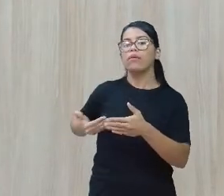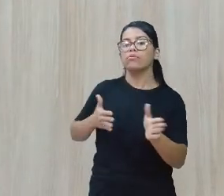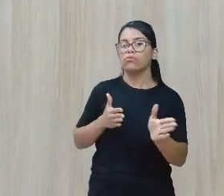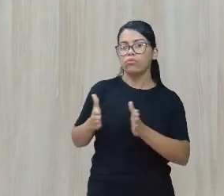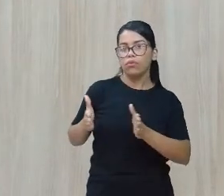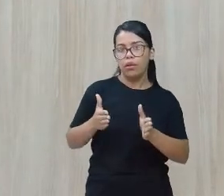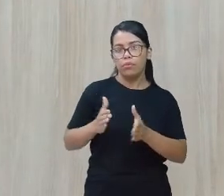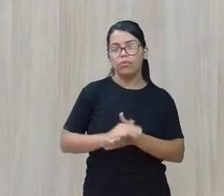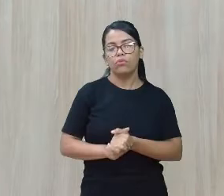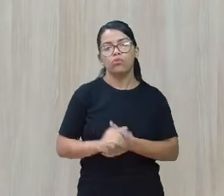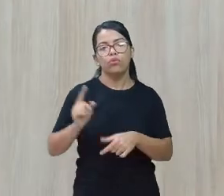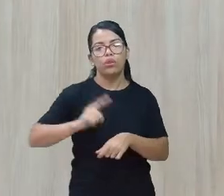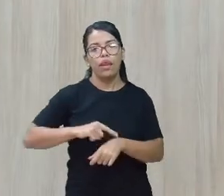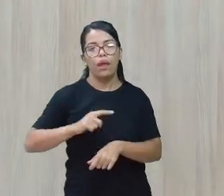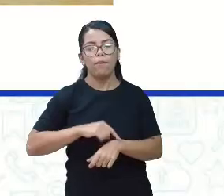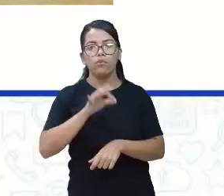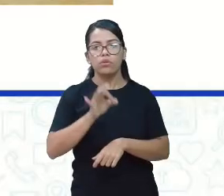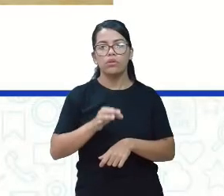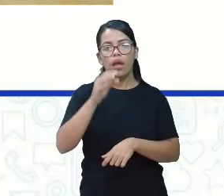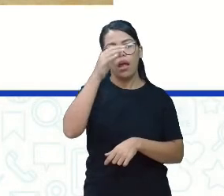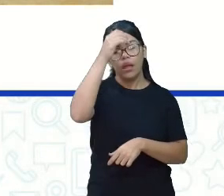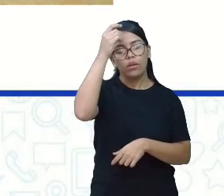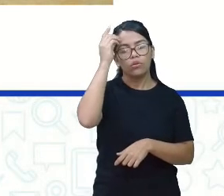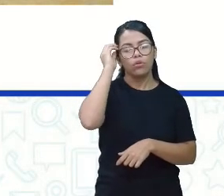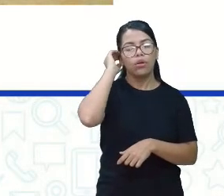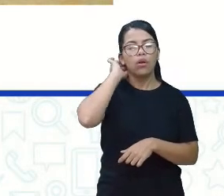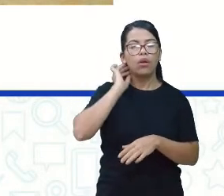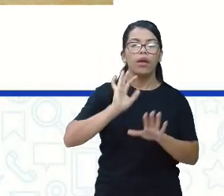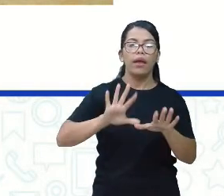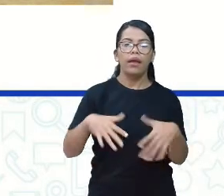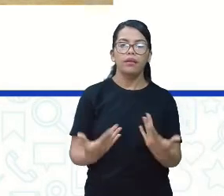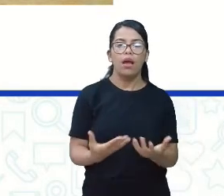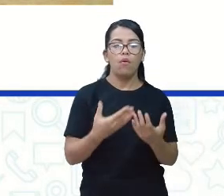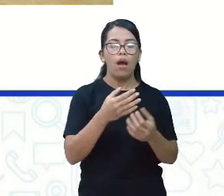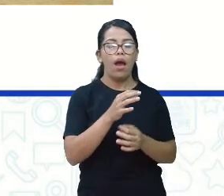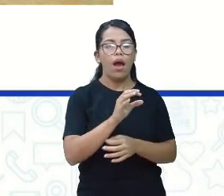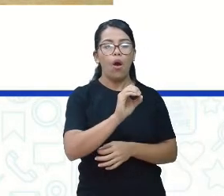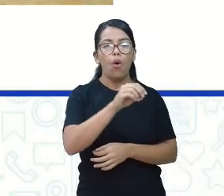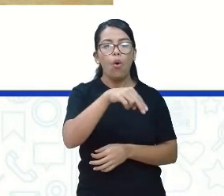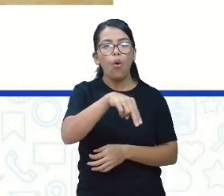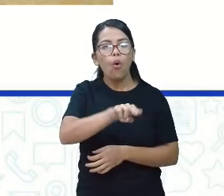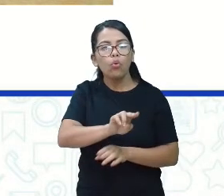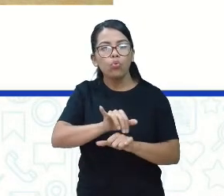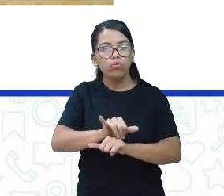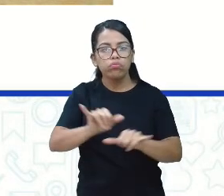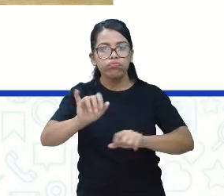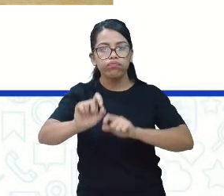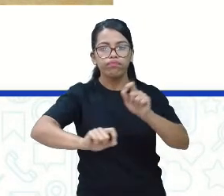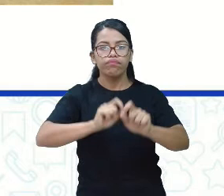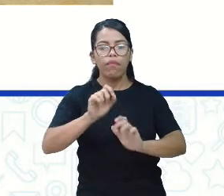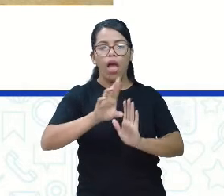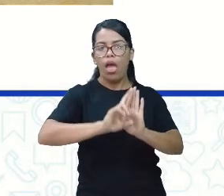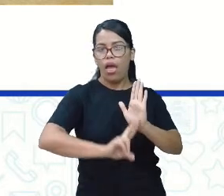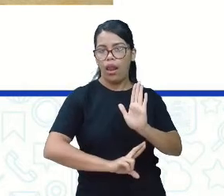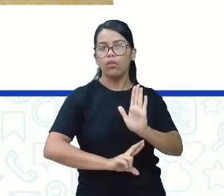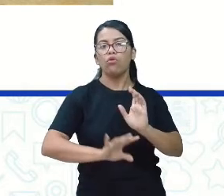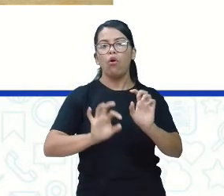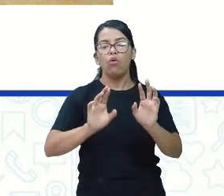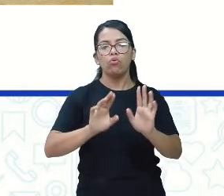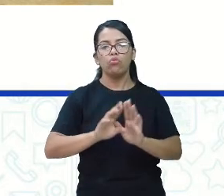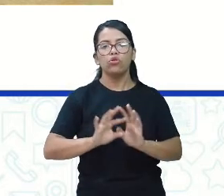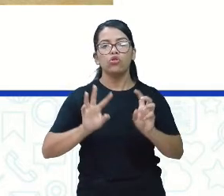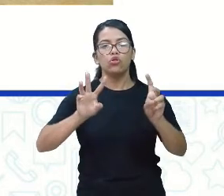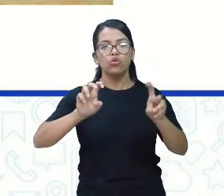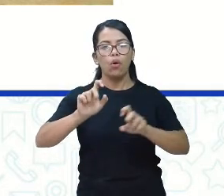vocês também alguns dados, né, que a Organização das Nações Unidas, ela divulgou um relatório dos direitos relativos à